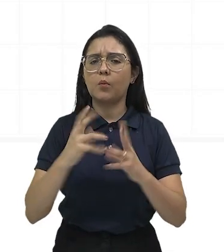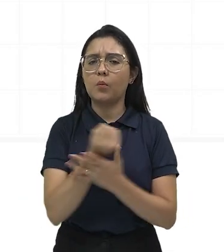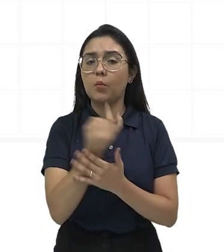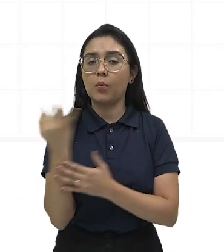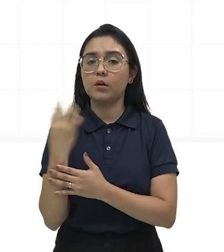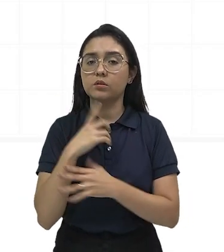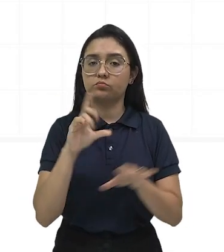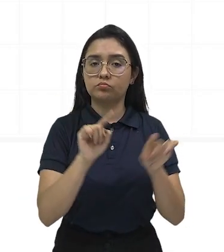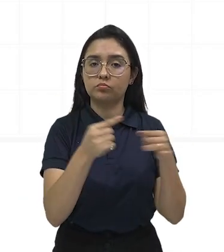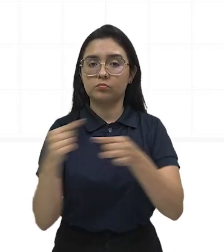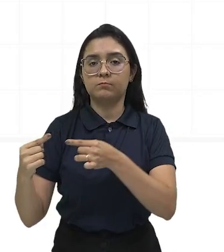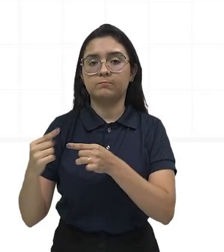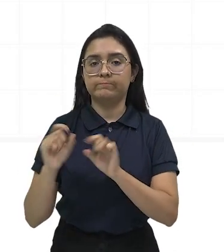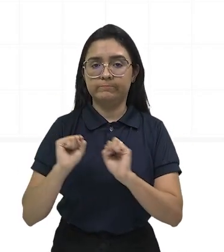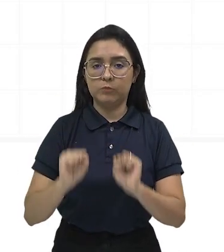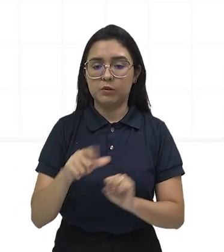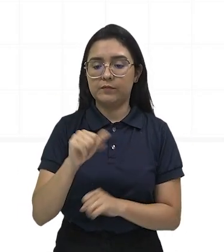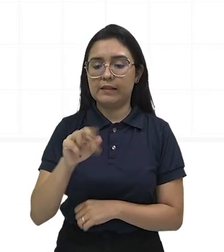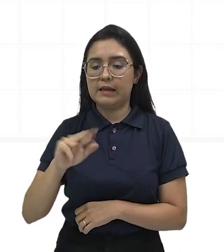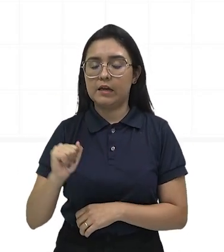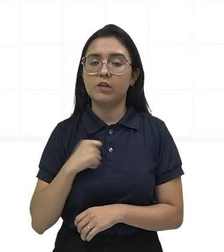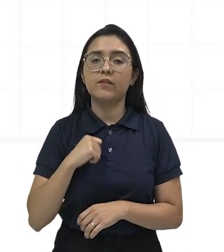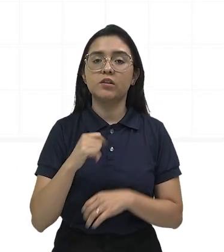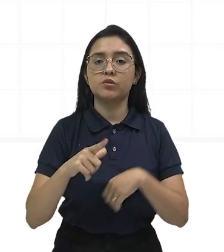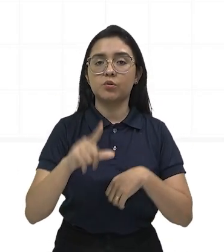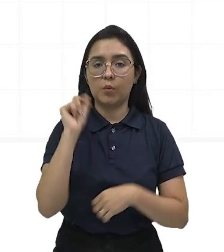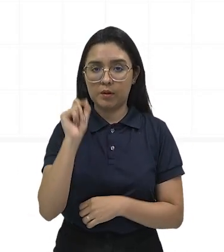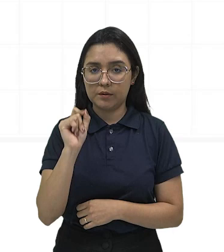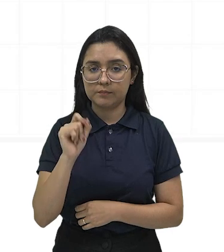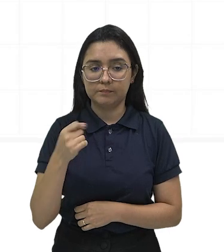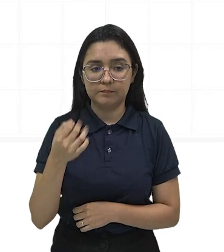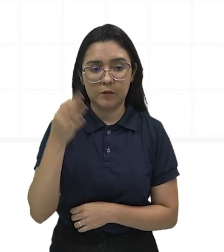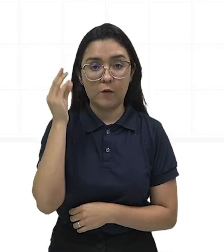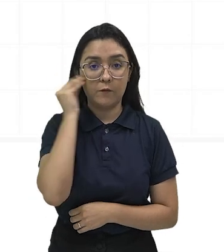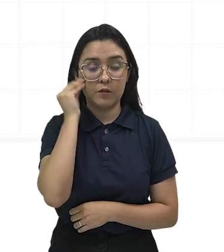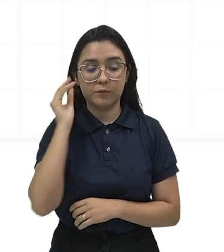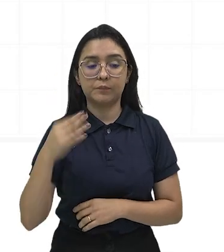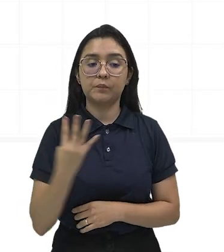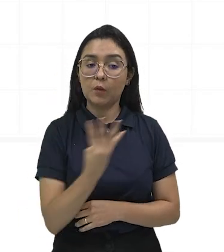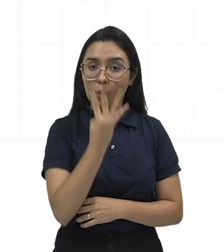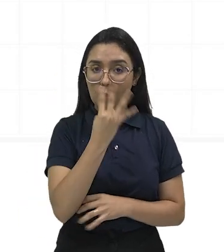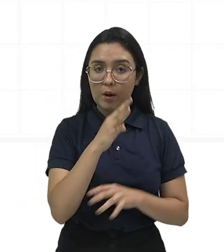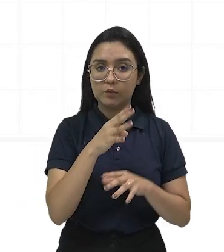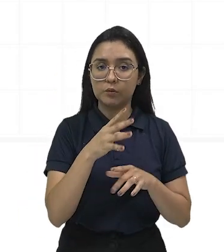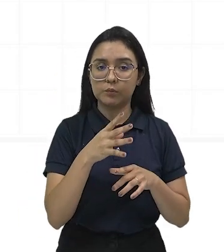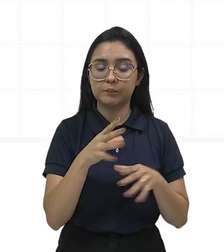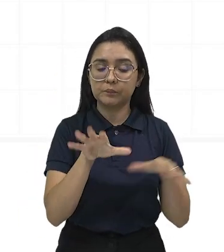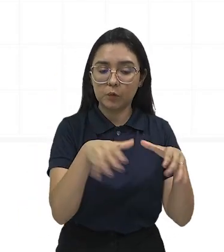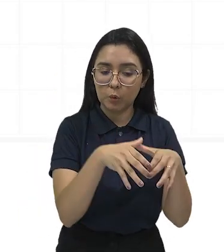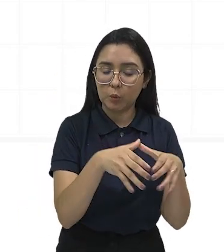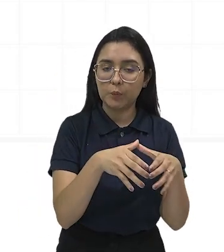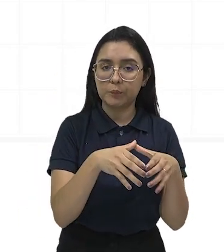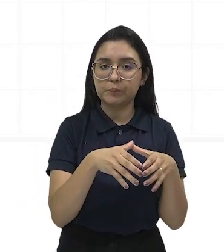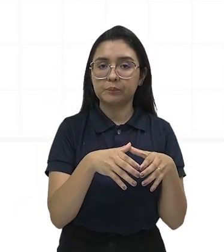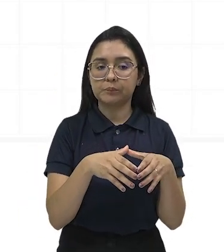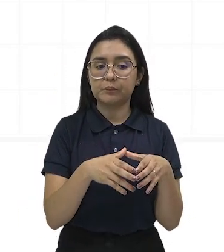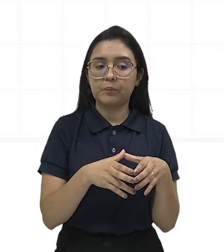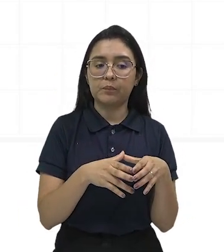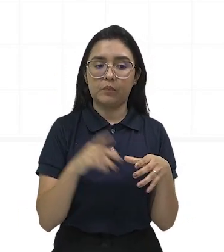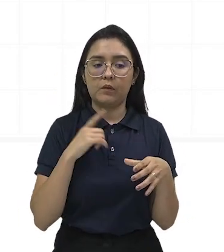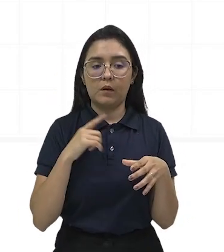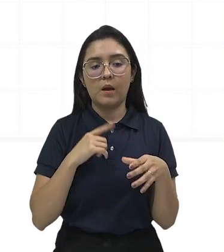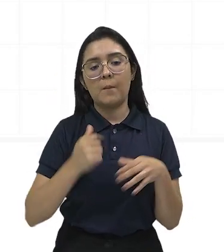diferentes Lara tem para escolher? Então vejamos, olha, 4 turmas é a